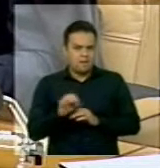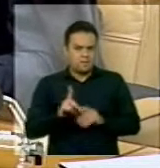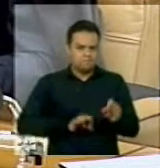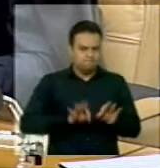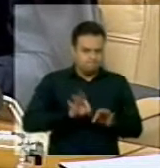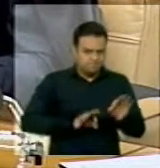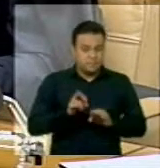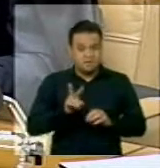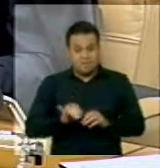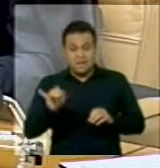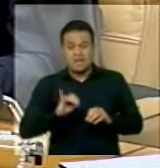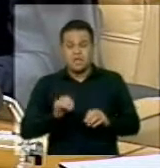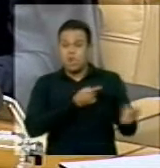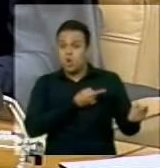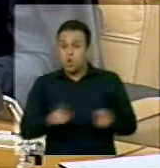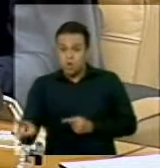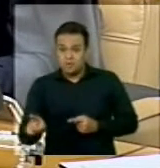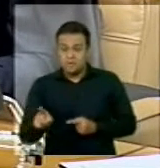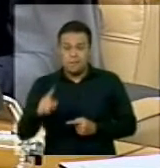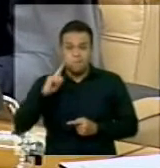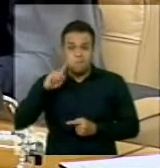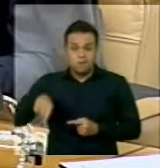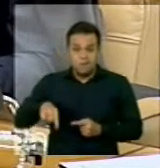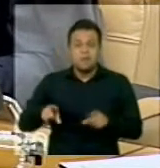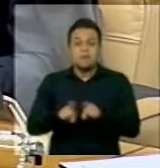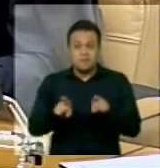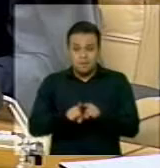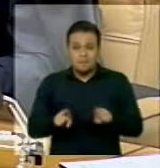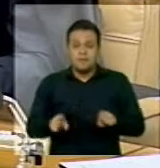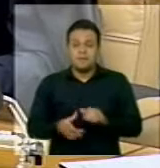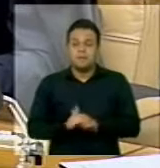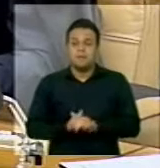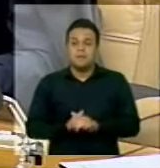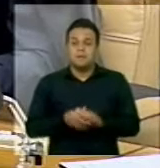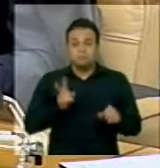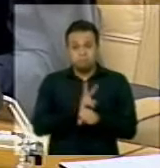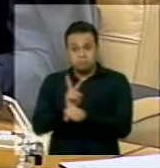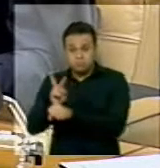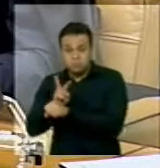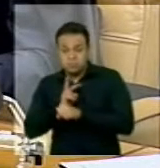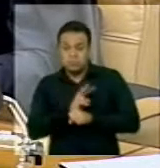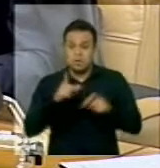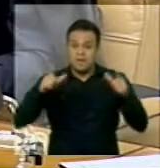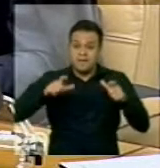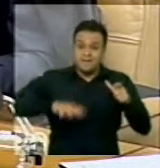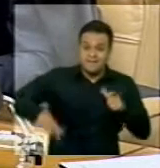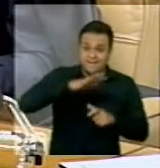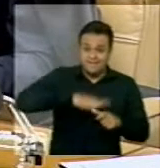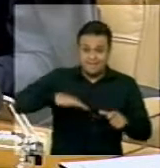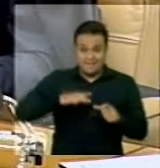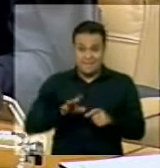uma operação de combate a fraudes e a grilagem no programa Terra Legal, que prioriza o uso da